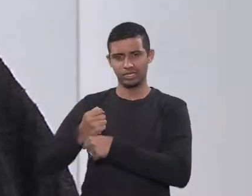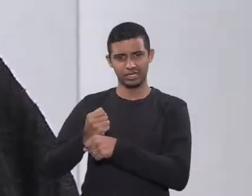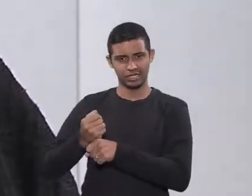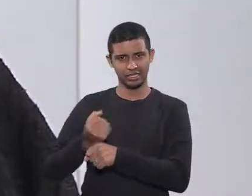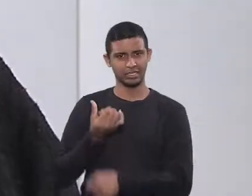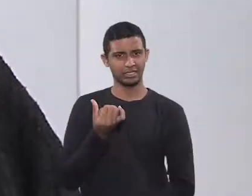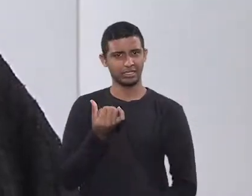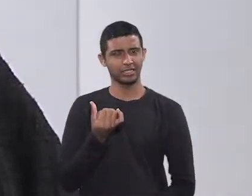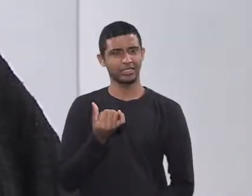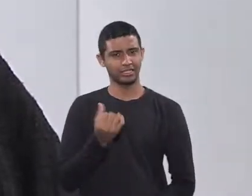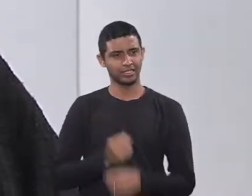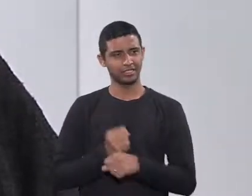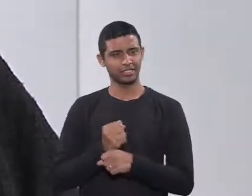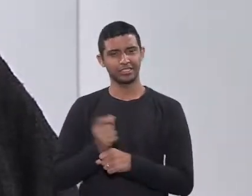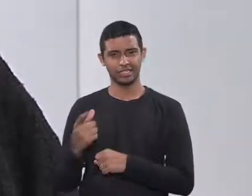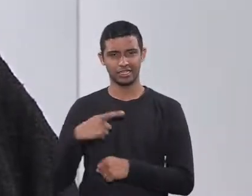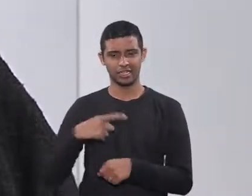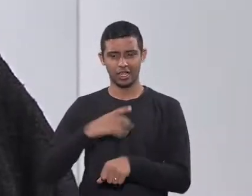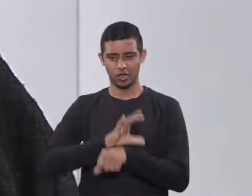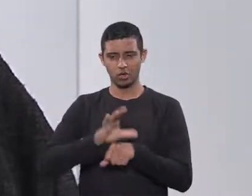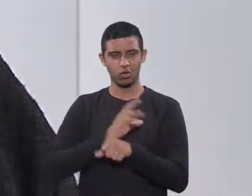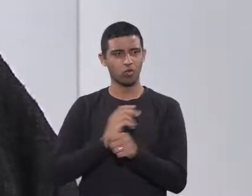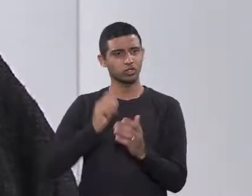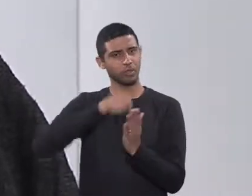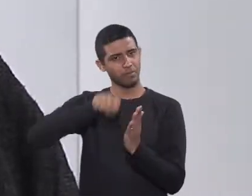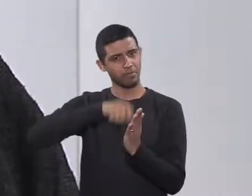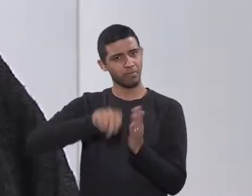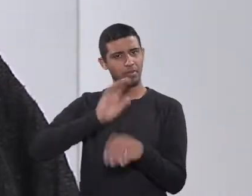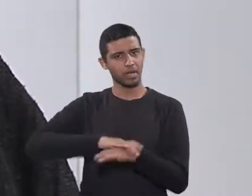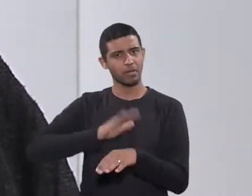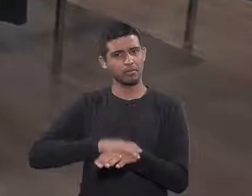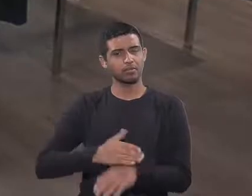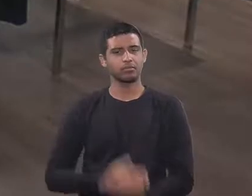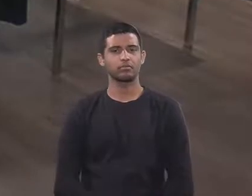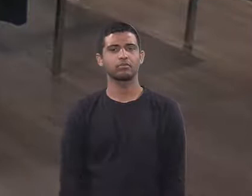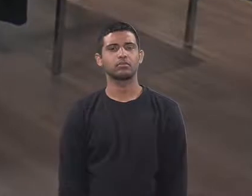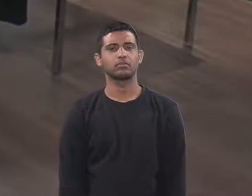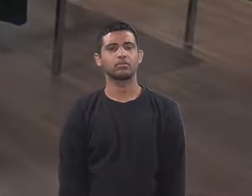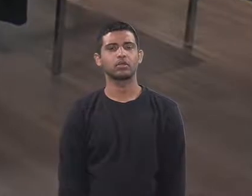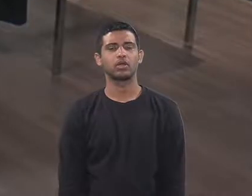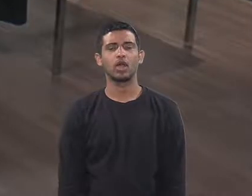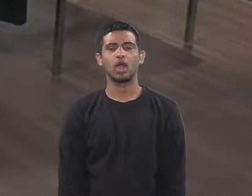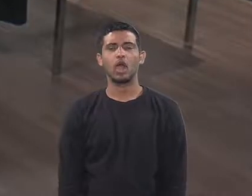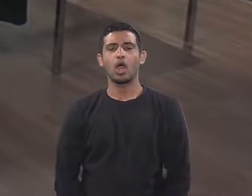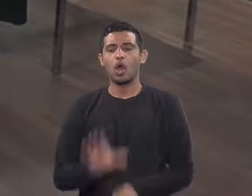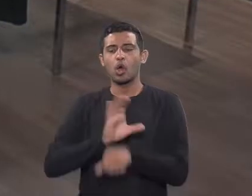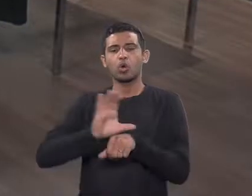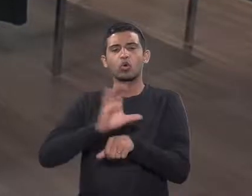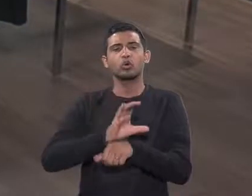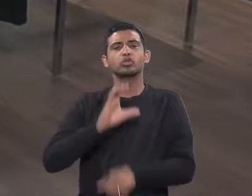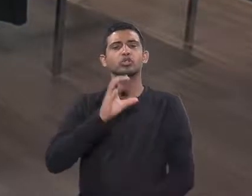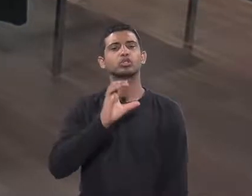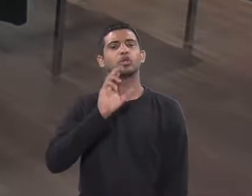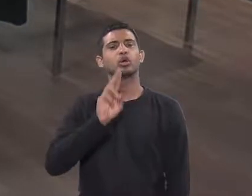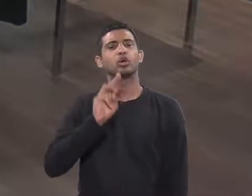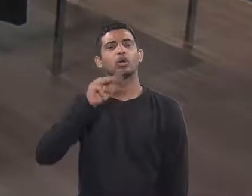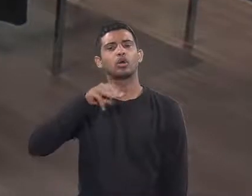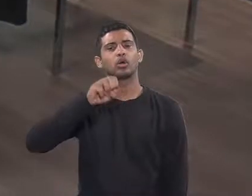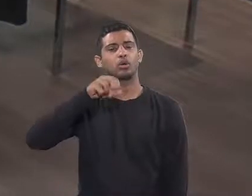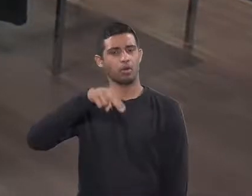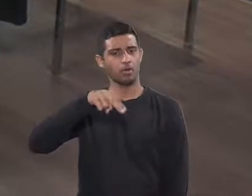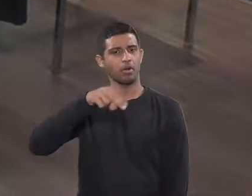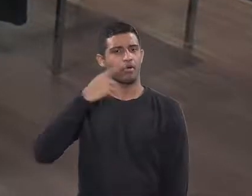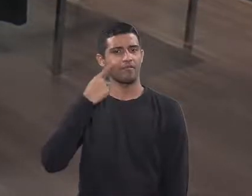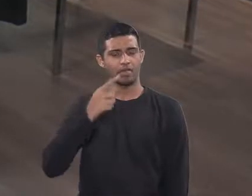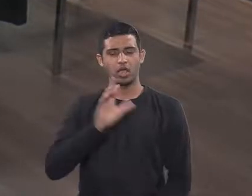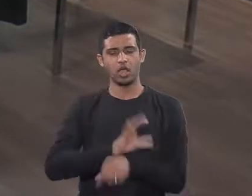curso Kumon. E há 2 meses ele me pediu para fazer inglês. Esse? Kumon. É um curso japonês que existe em